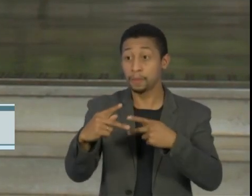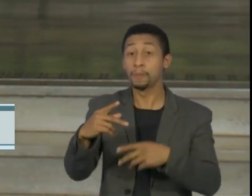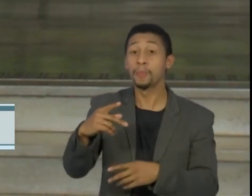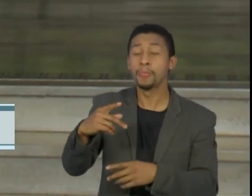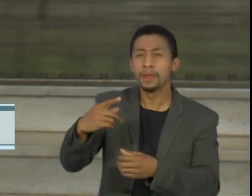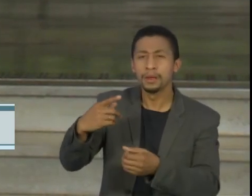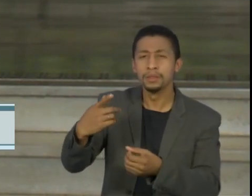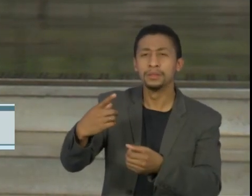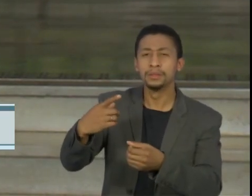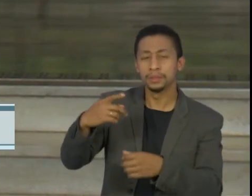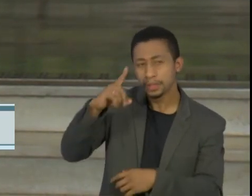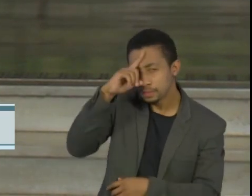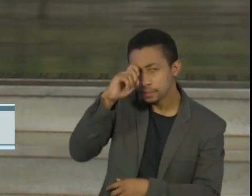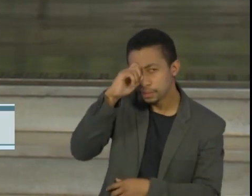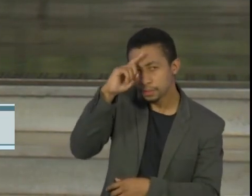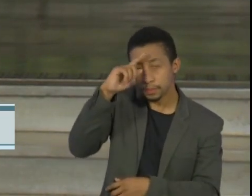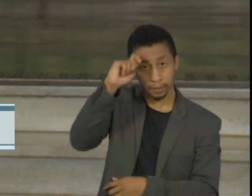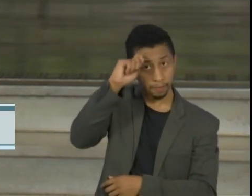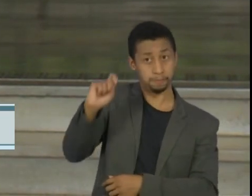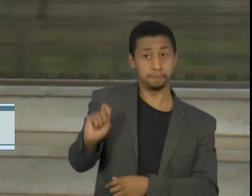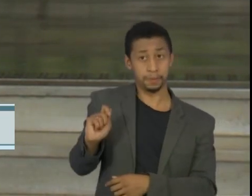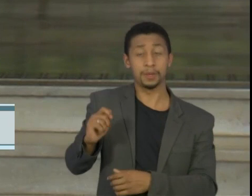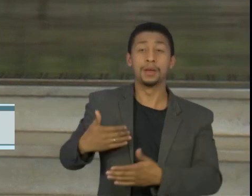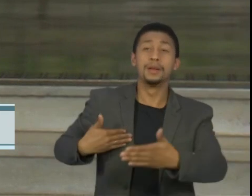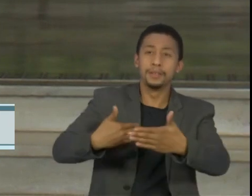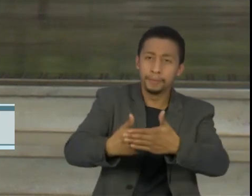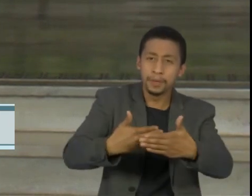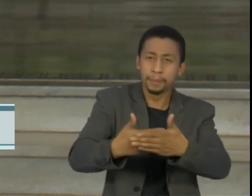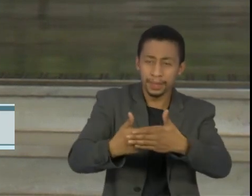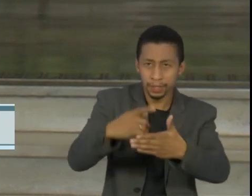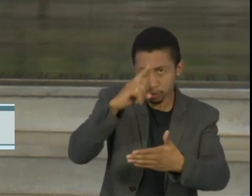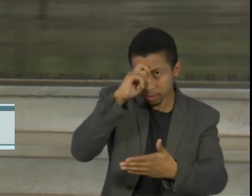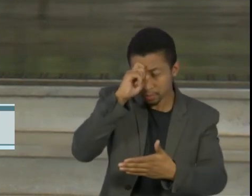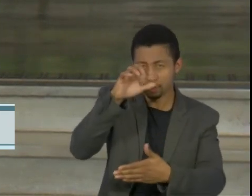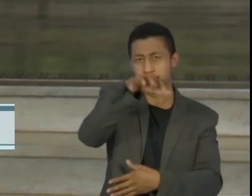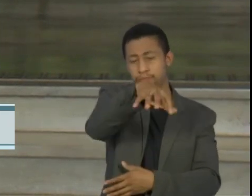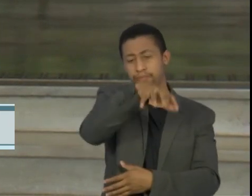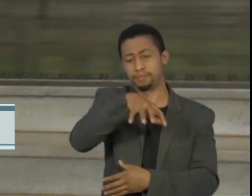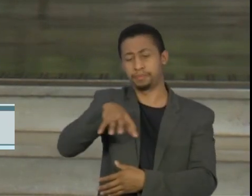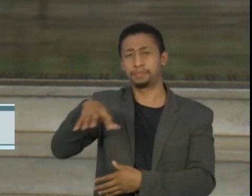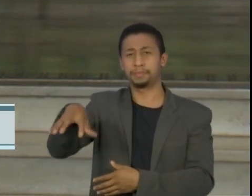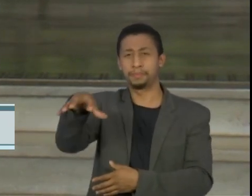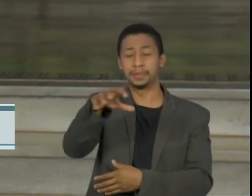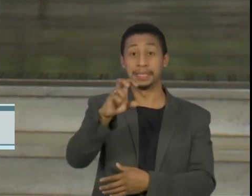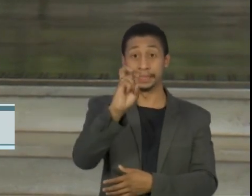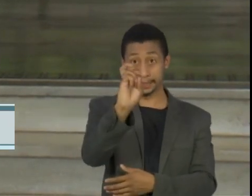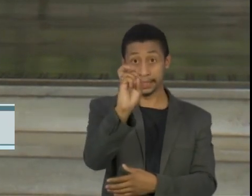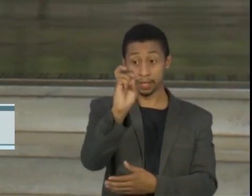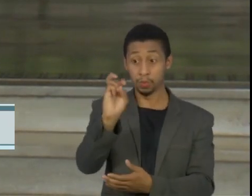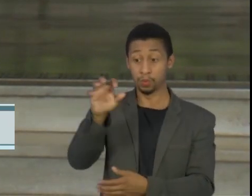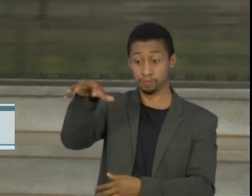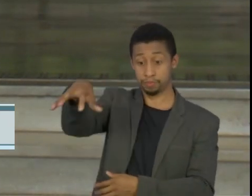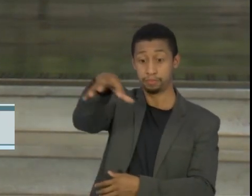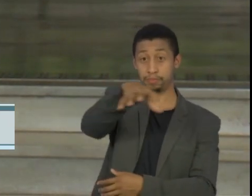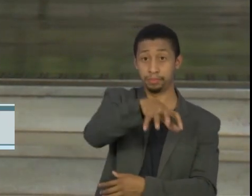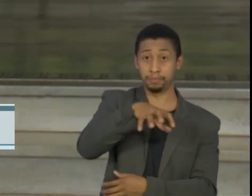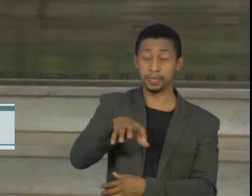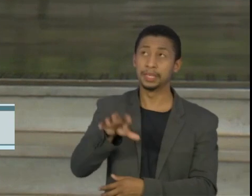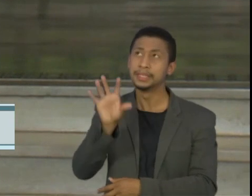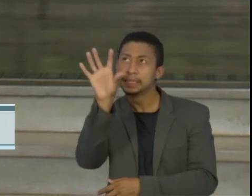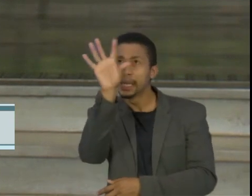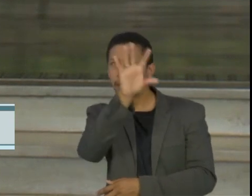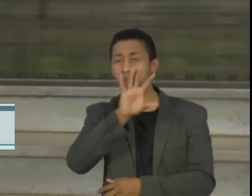de São Paulo, em Ribeirão Preto. Os outros 5 centros de outros estados vão